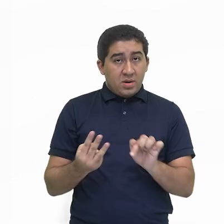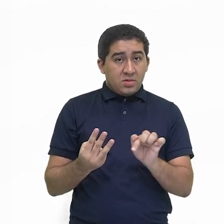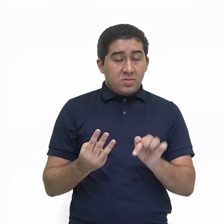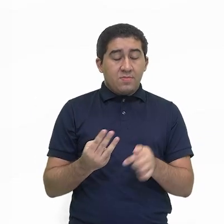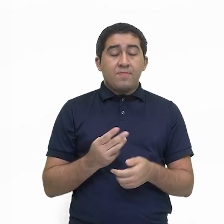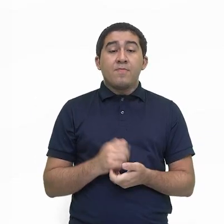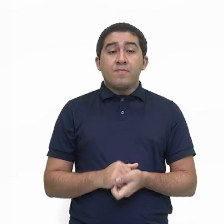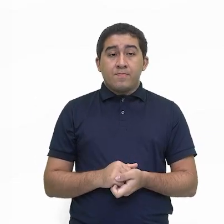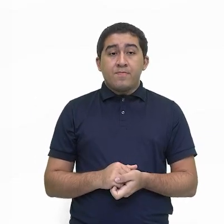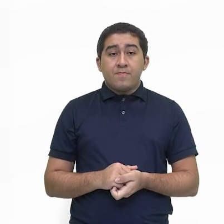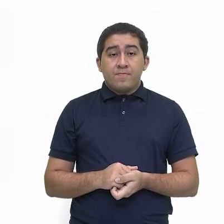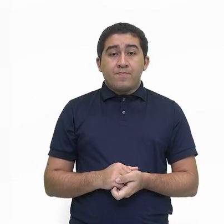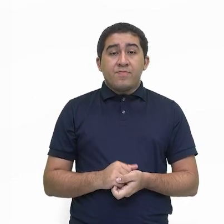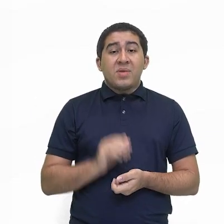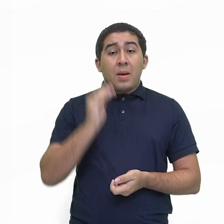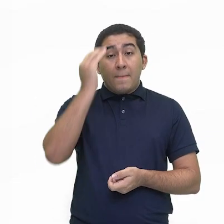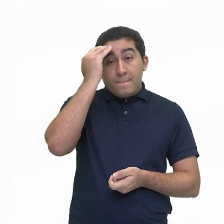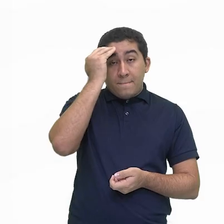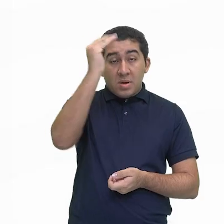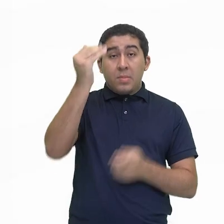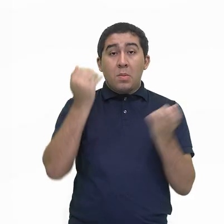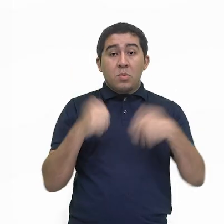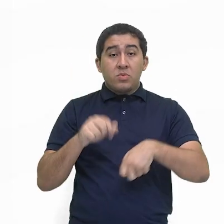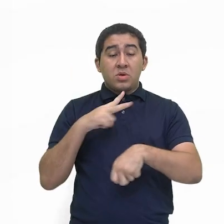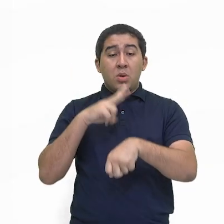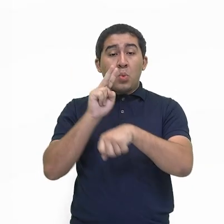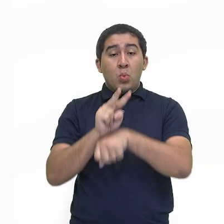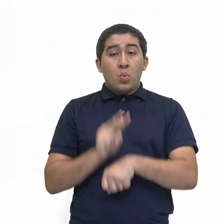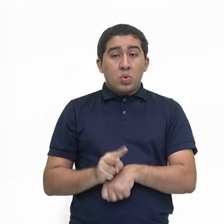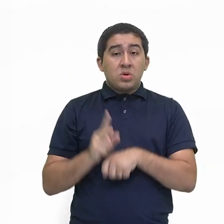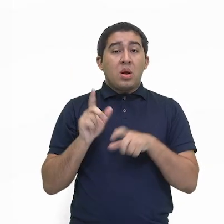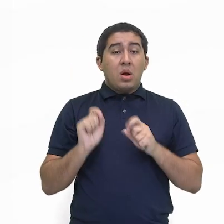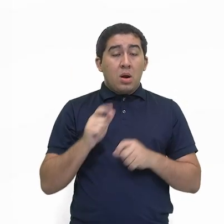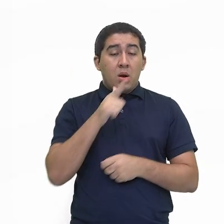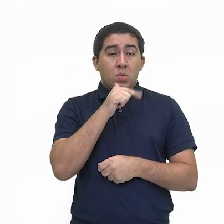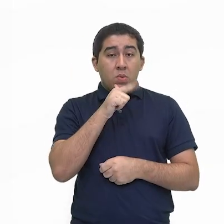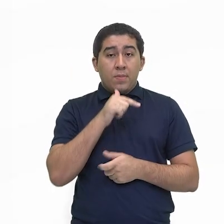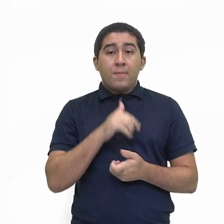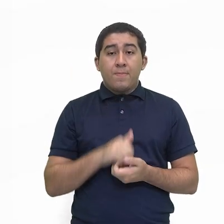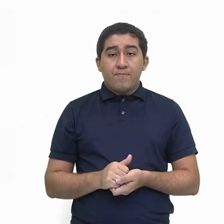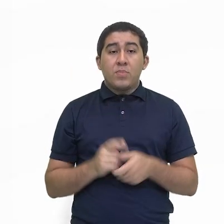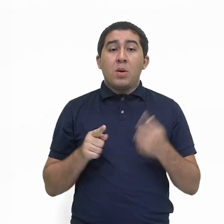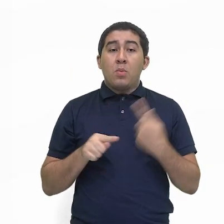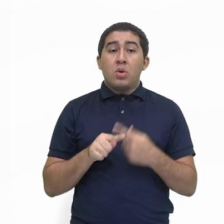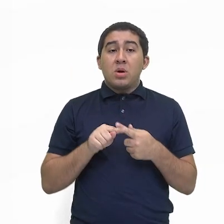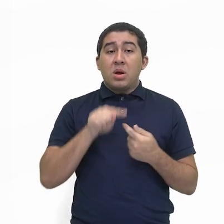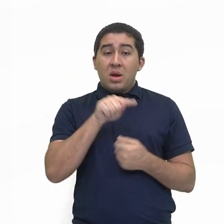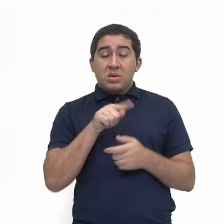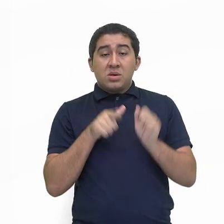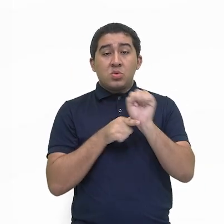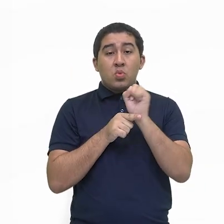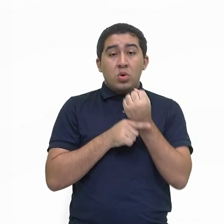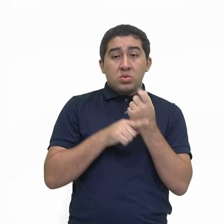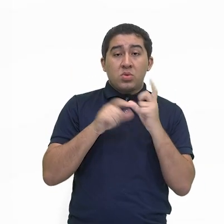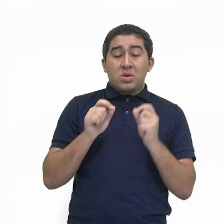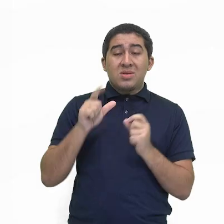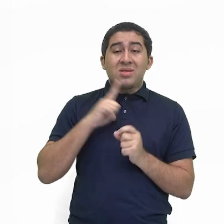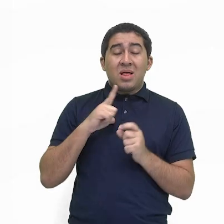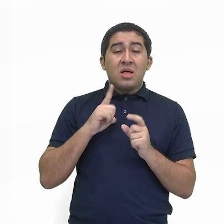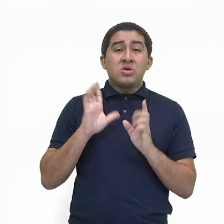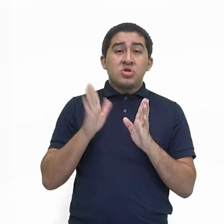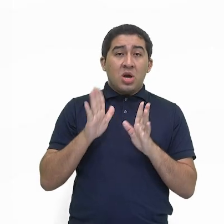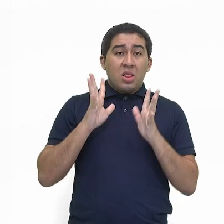numa só. Esta é uma das principais etapas de tratamento da água. pois nela garante-se a eliminação